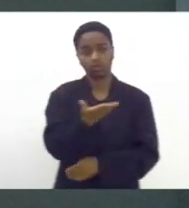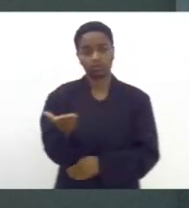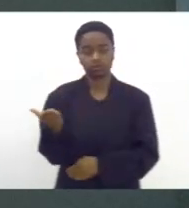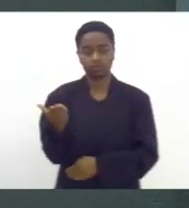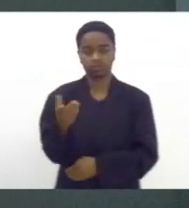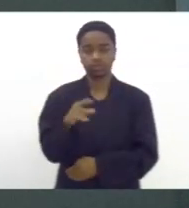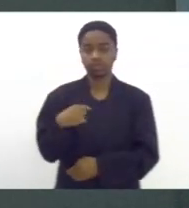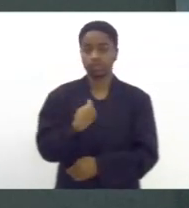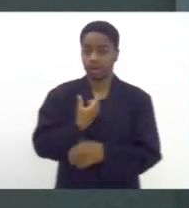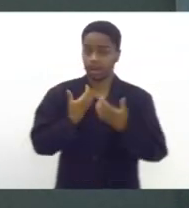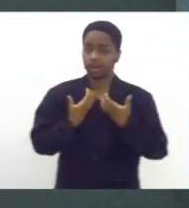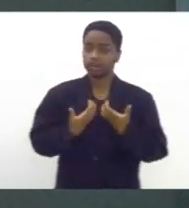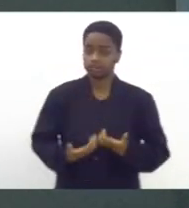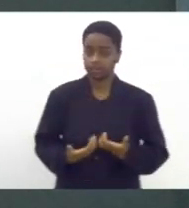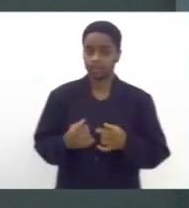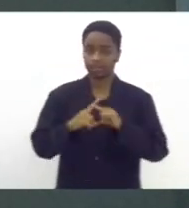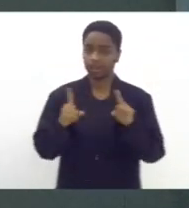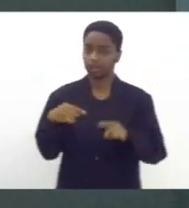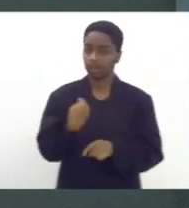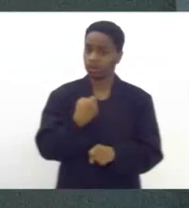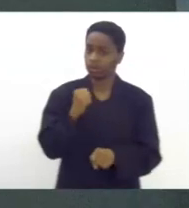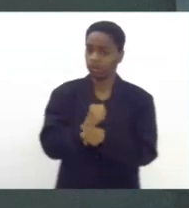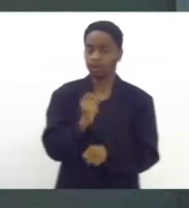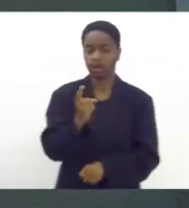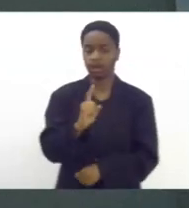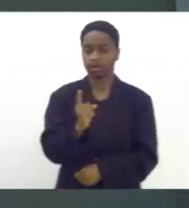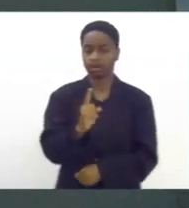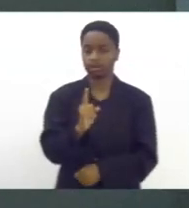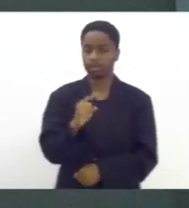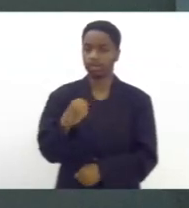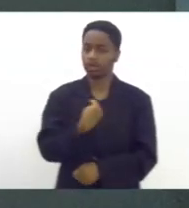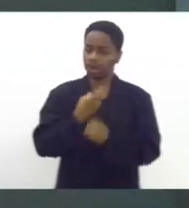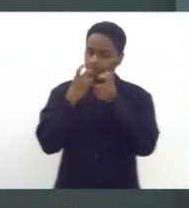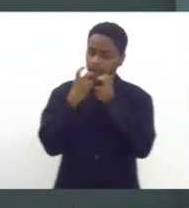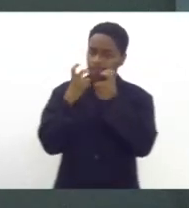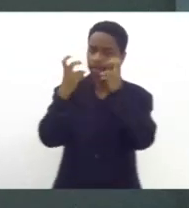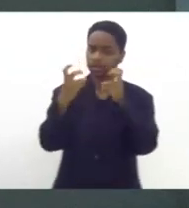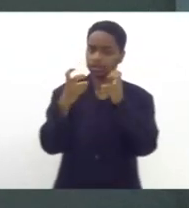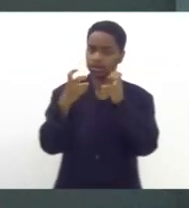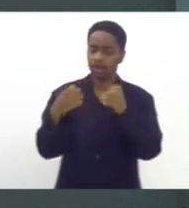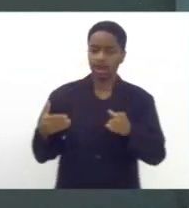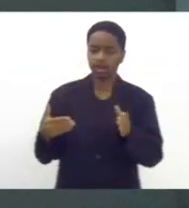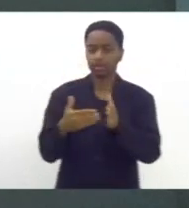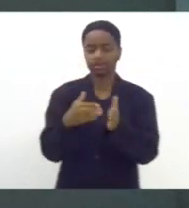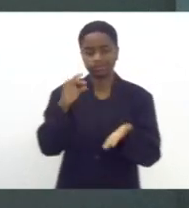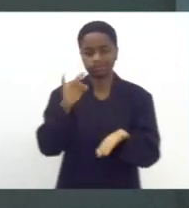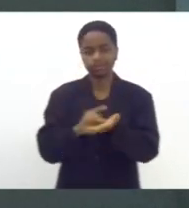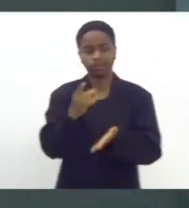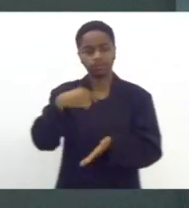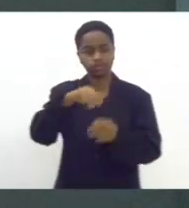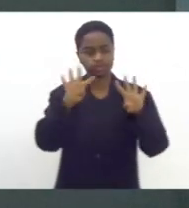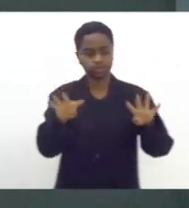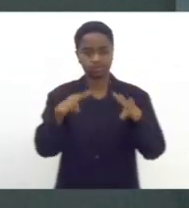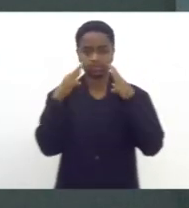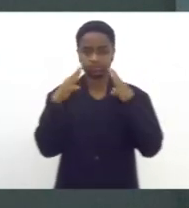psicológica poré nós não vamos parar nós vamos gritar até que sejamos